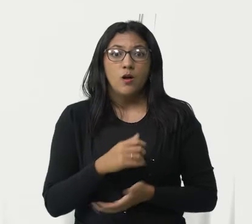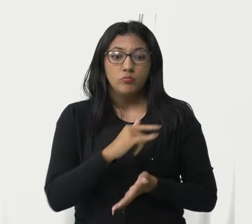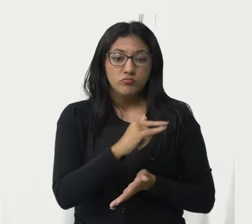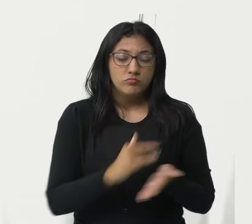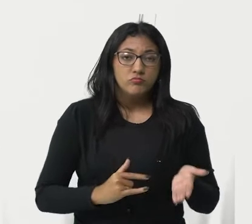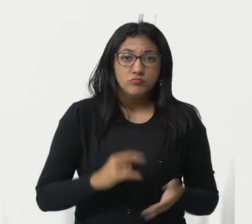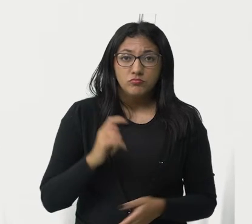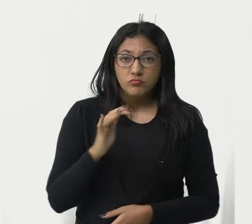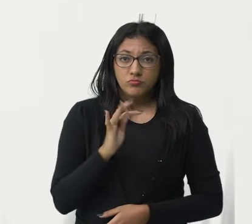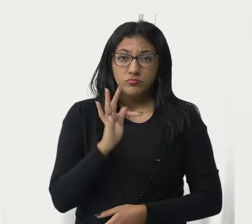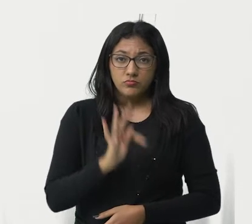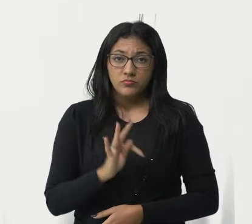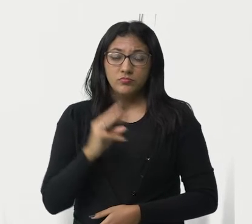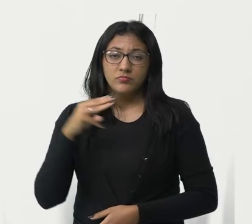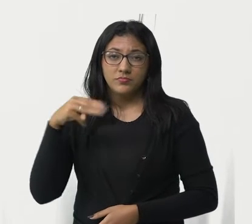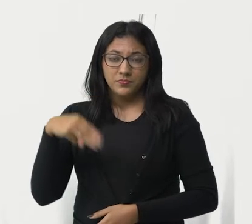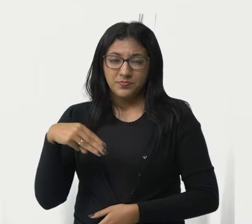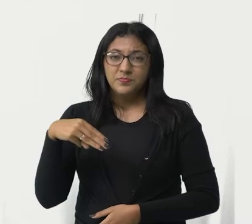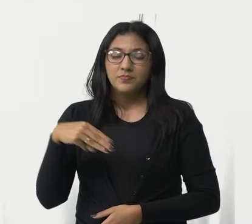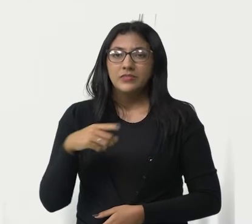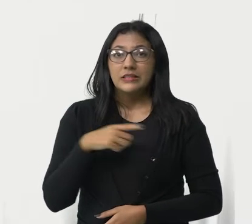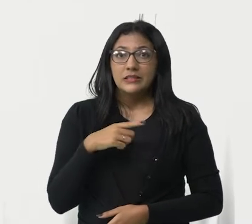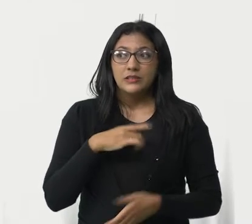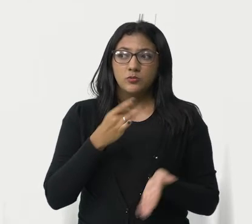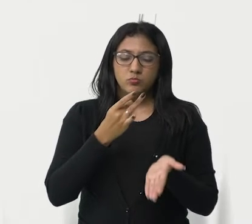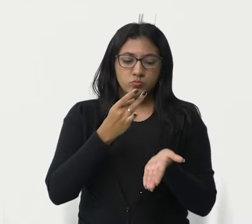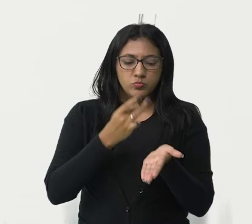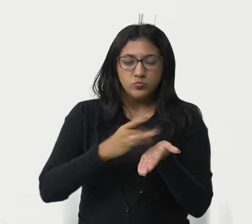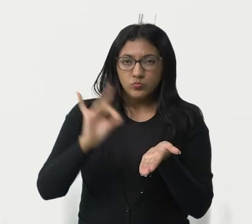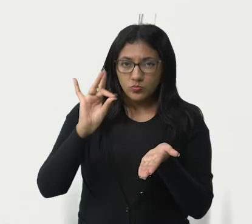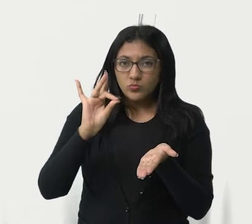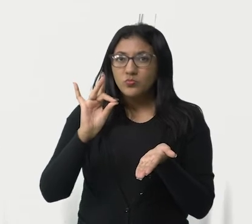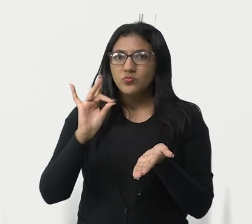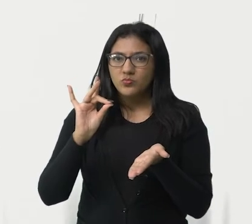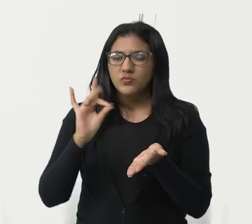que vai ter a sua assinatura no período aí de